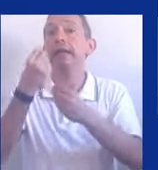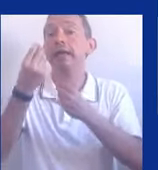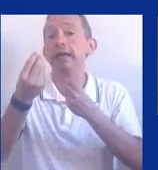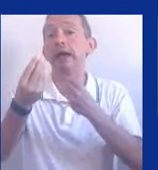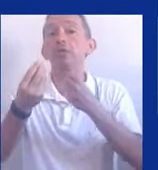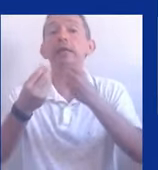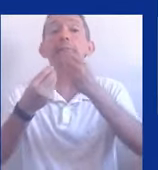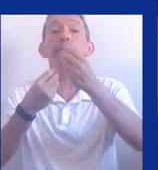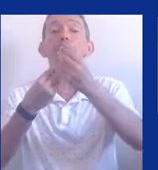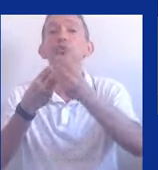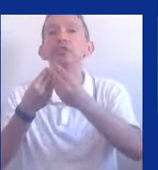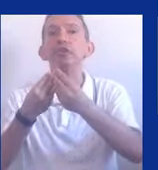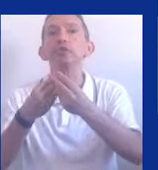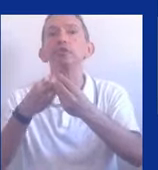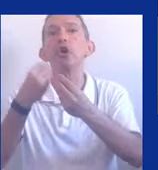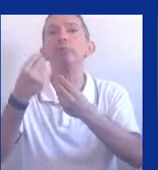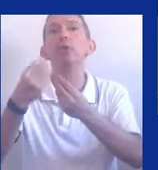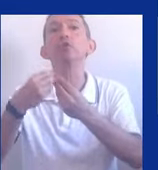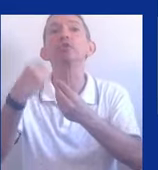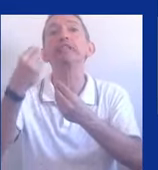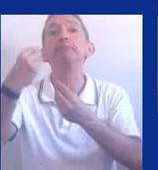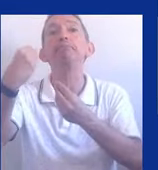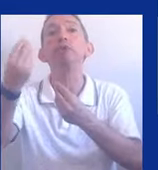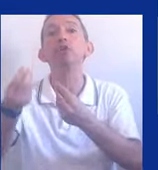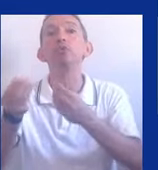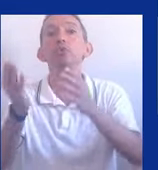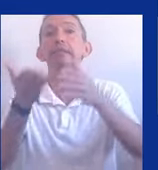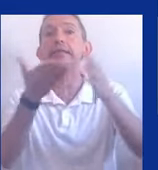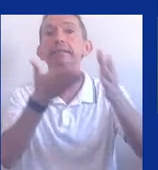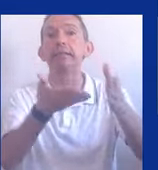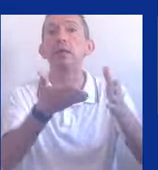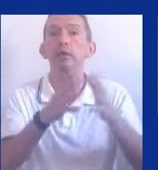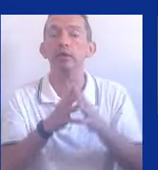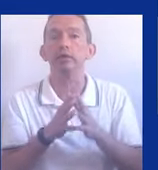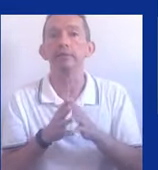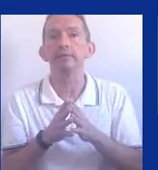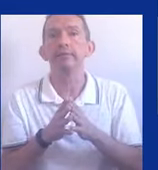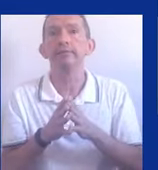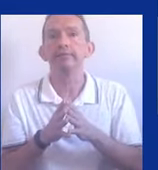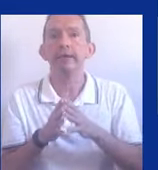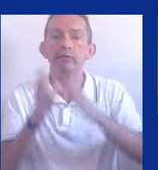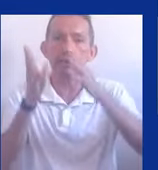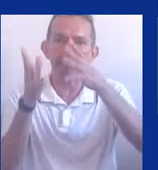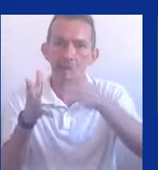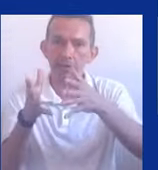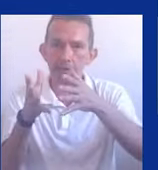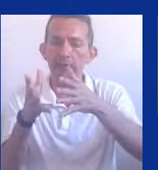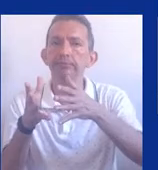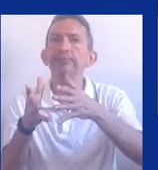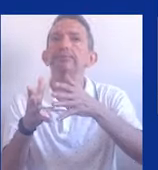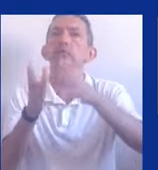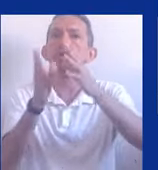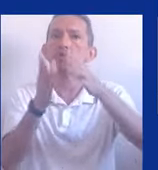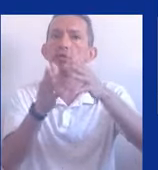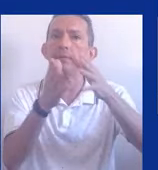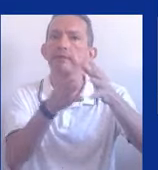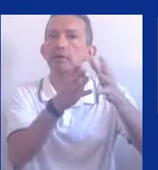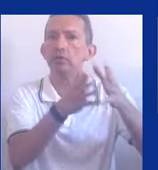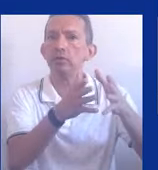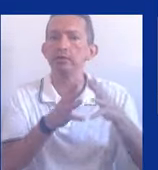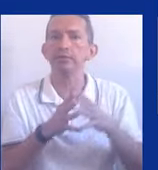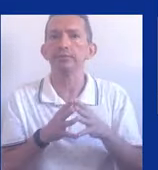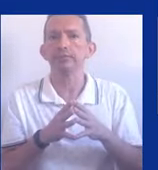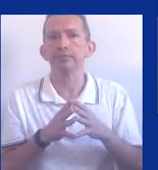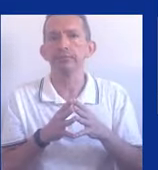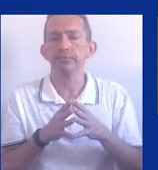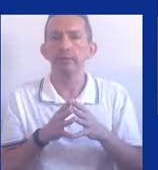fala, aonde é que é produzido os hormônios lipídicos na célula? Aí você pensa no retículo